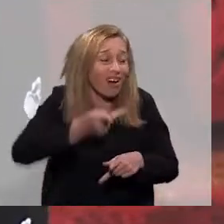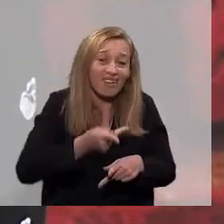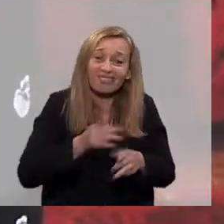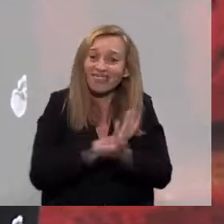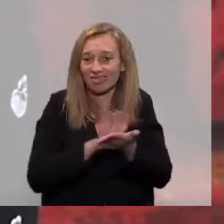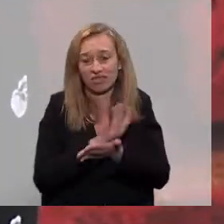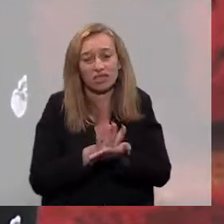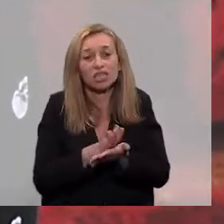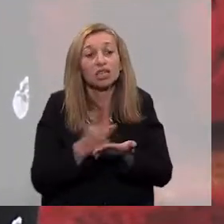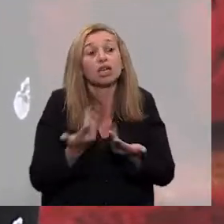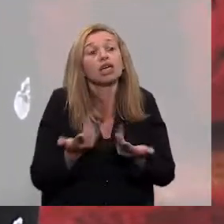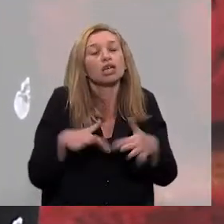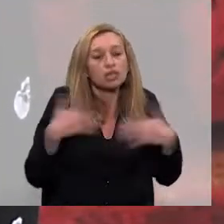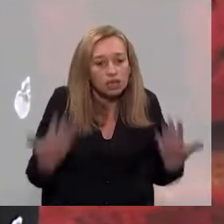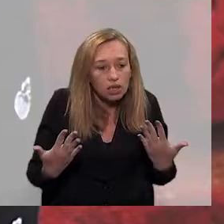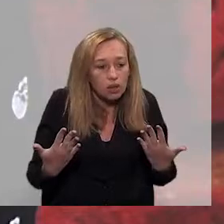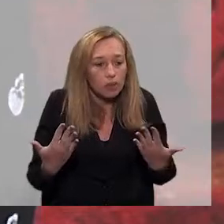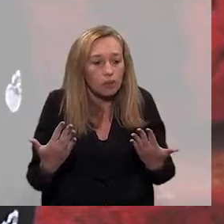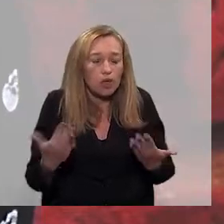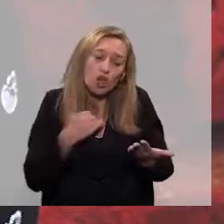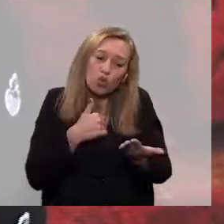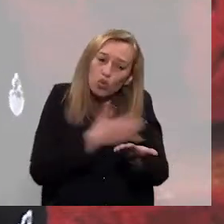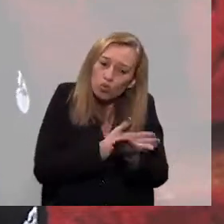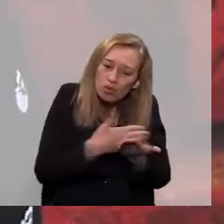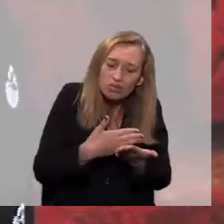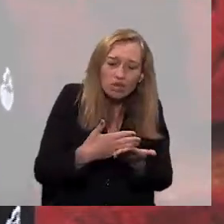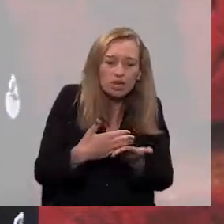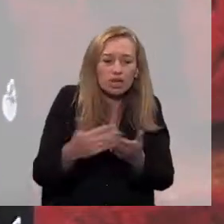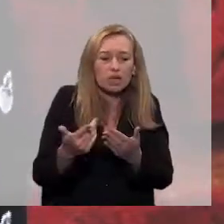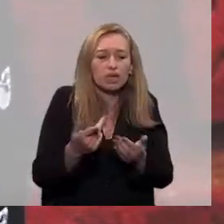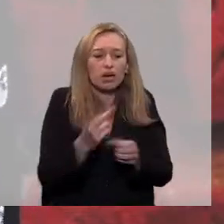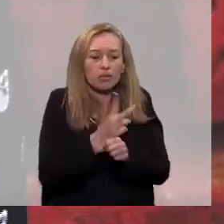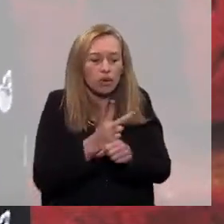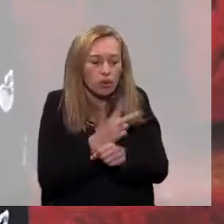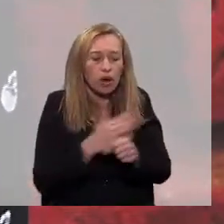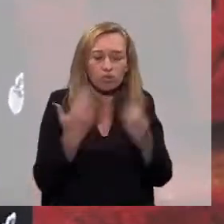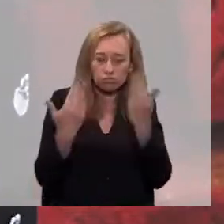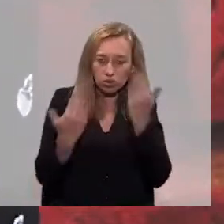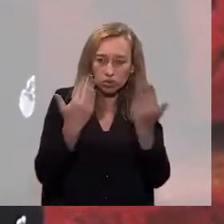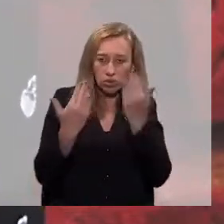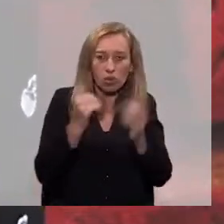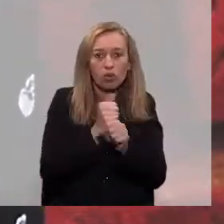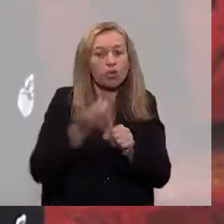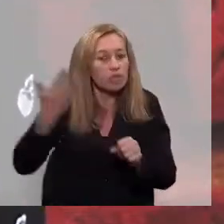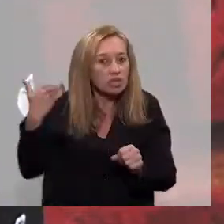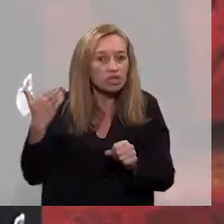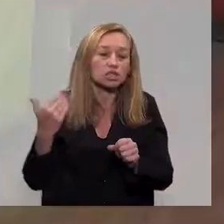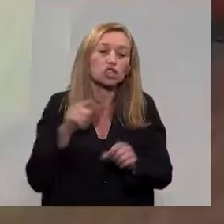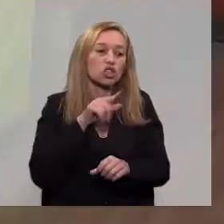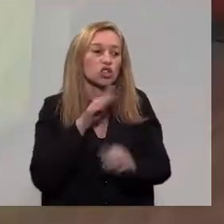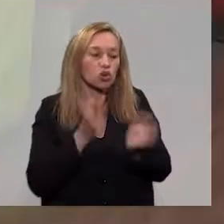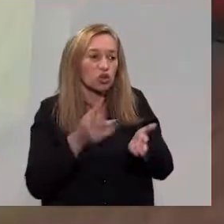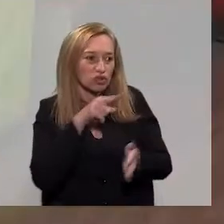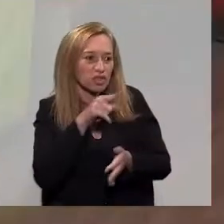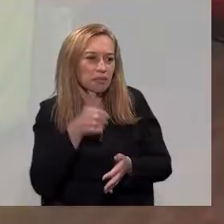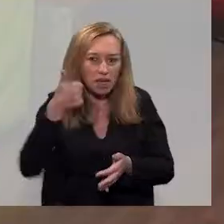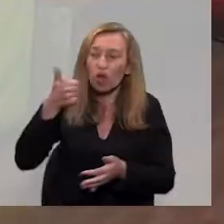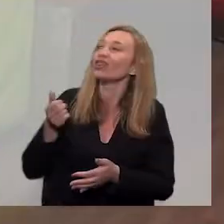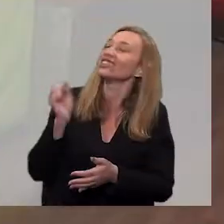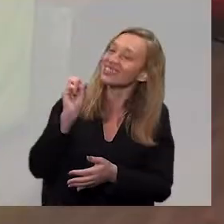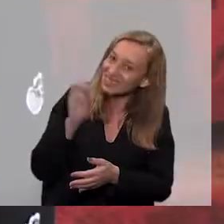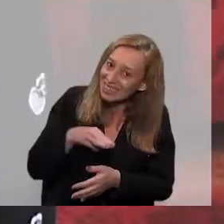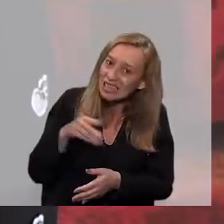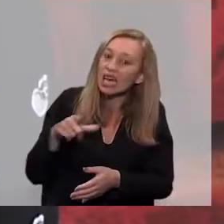me expressar, eu não consigo falar nada. Então, aí eu comecei a procurar o psicólogo ano passado. E hoje em dia você já se sente